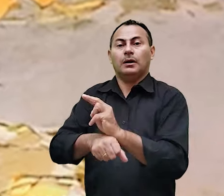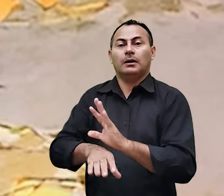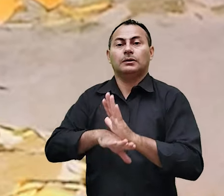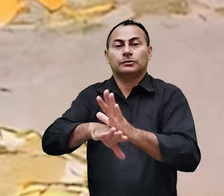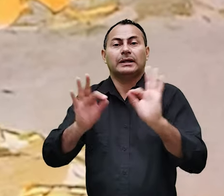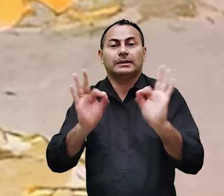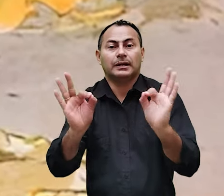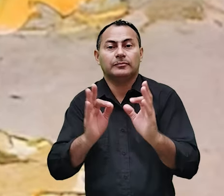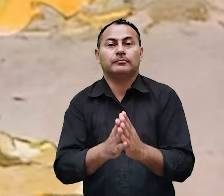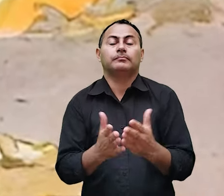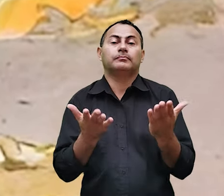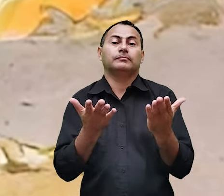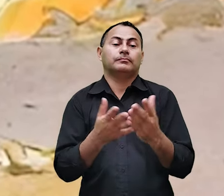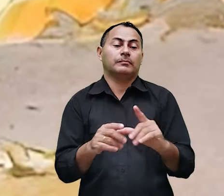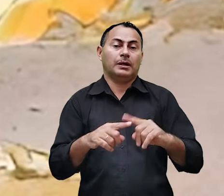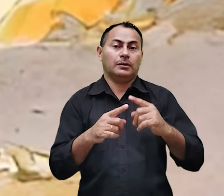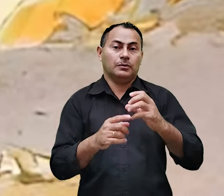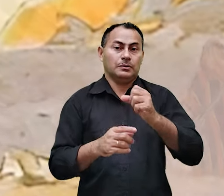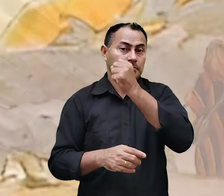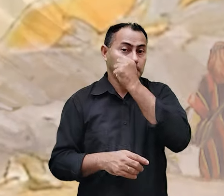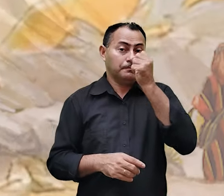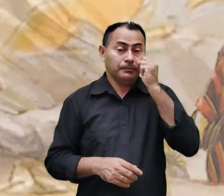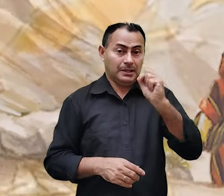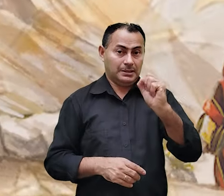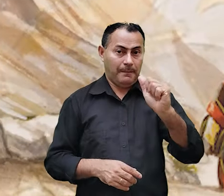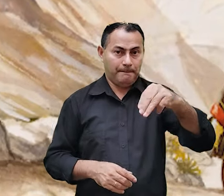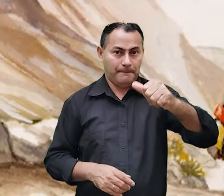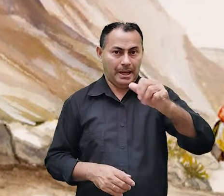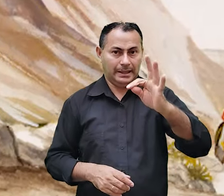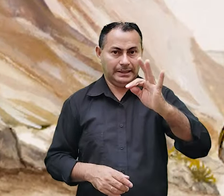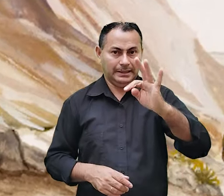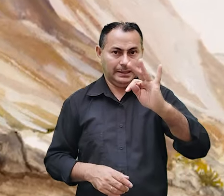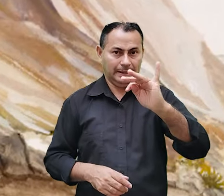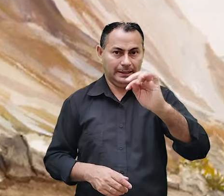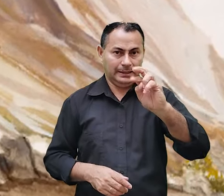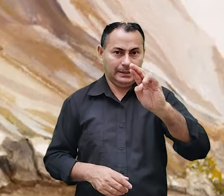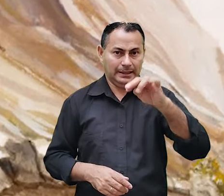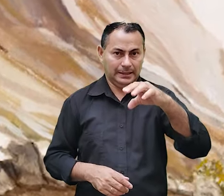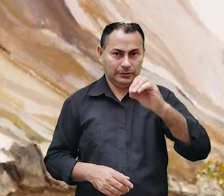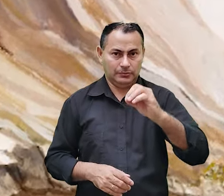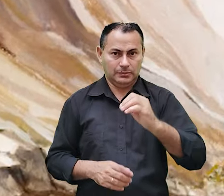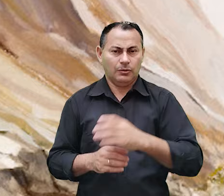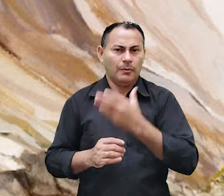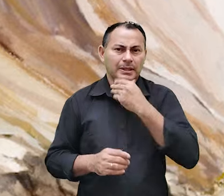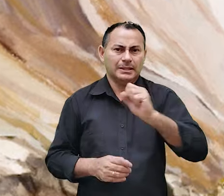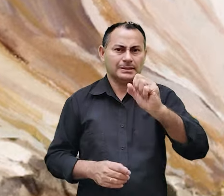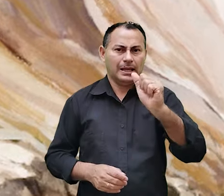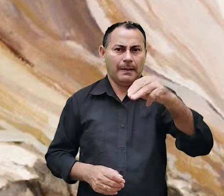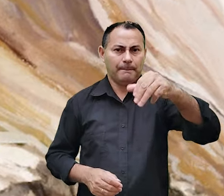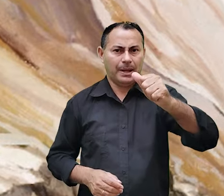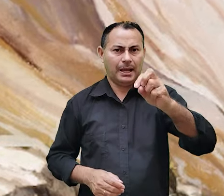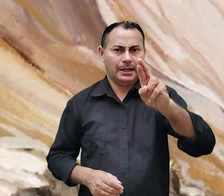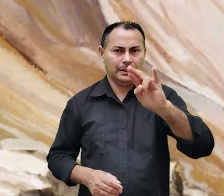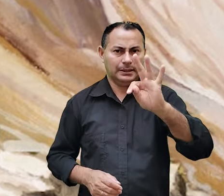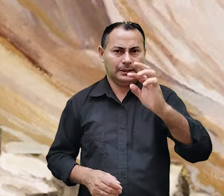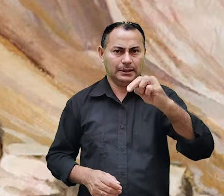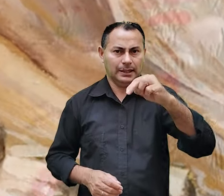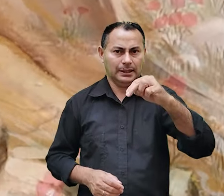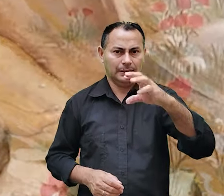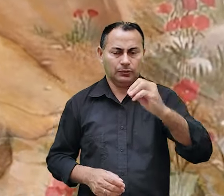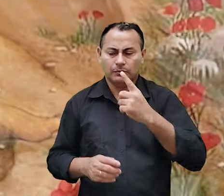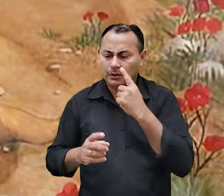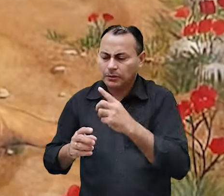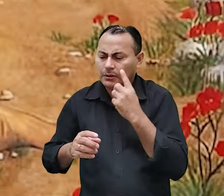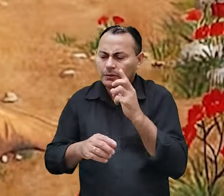tinham tempo para acudir ninguém. Entretanto, um samaritano passou por lá e viu o homem na estrada, sangrando, largado